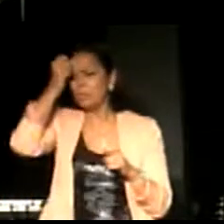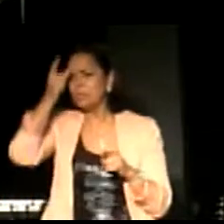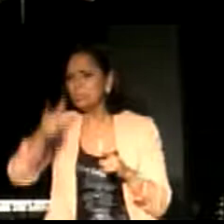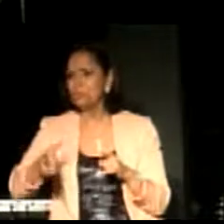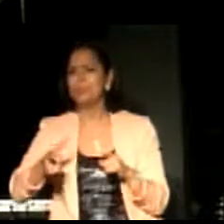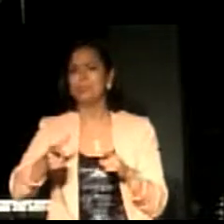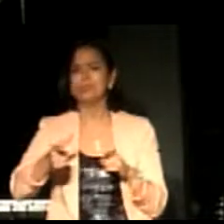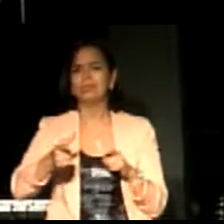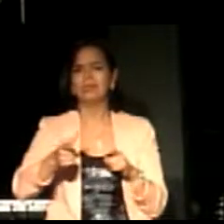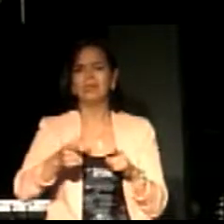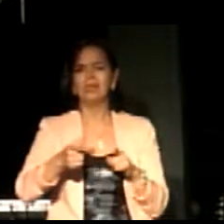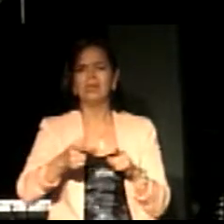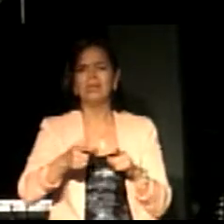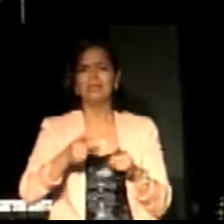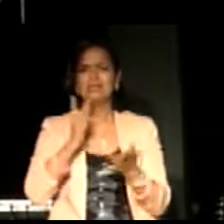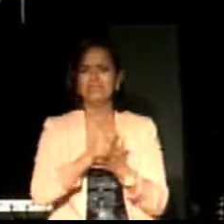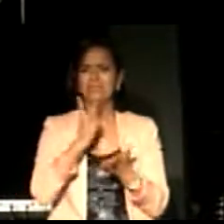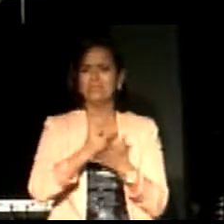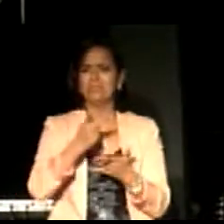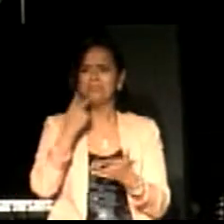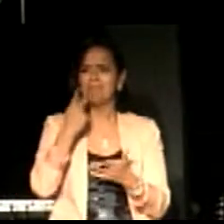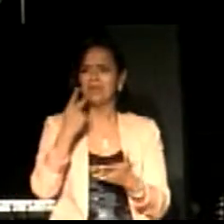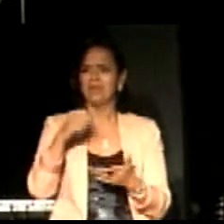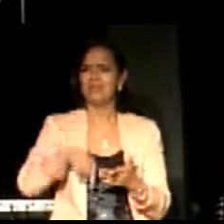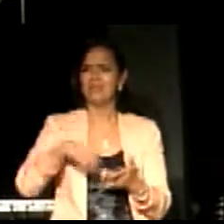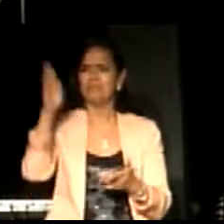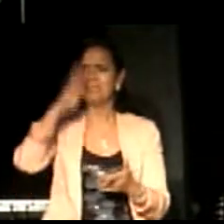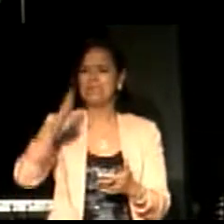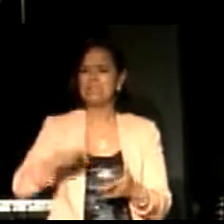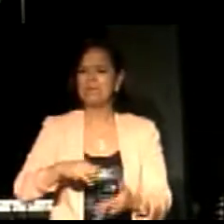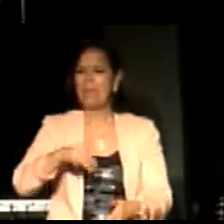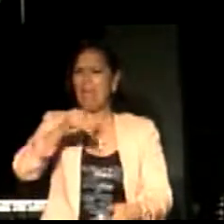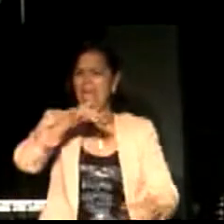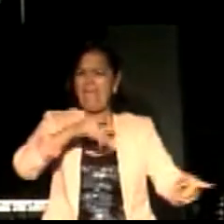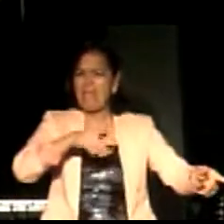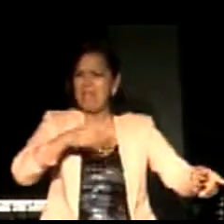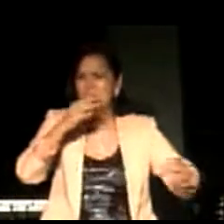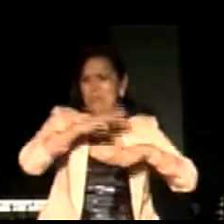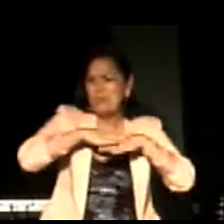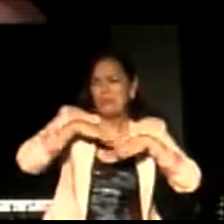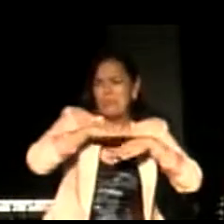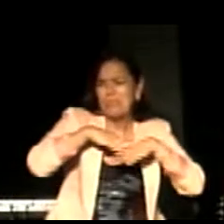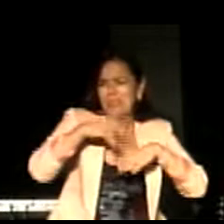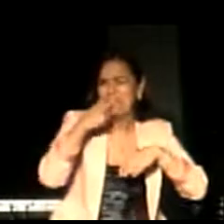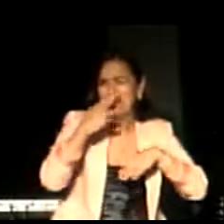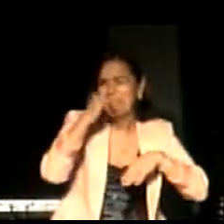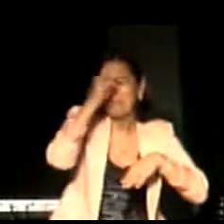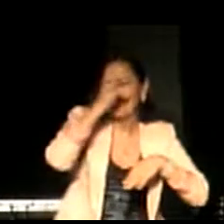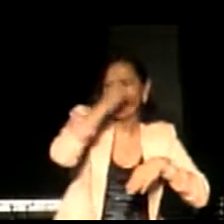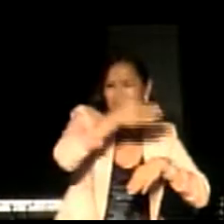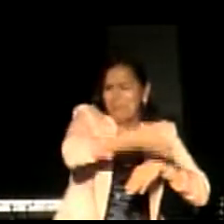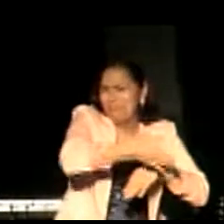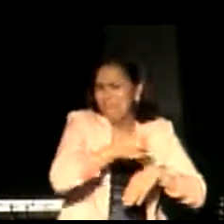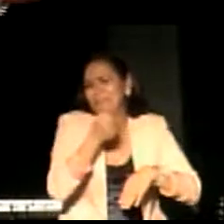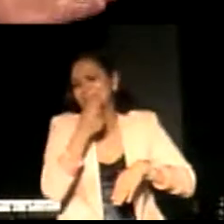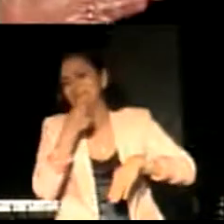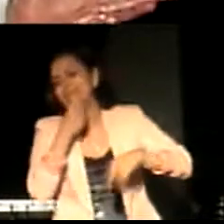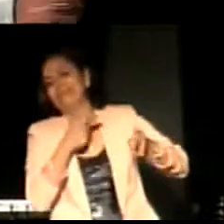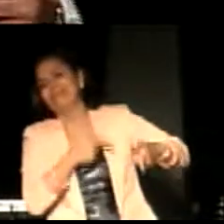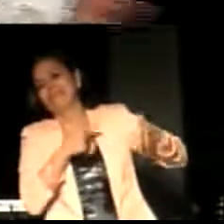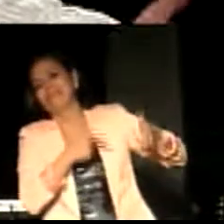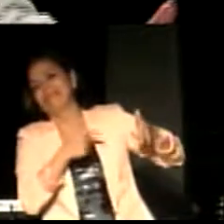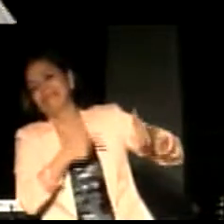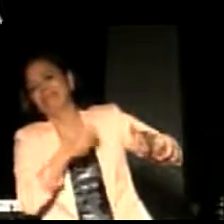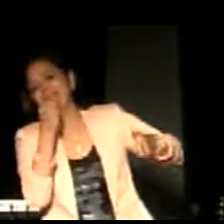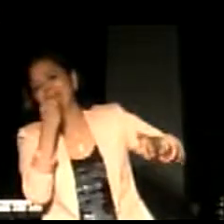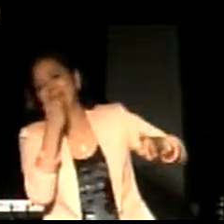julga negativos, se alguns vão até nos taxar de bobos,